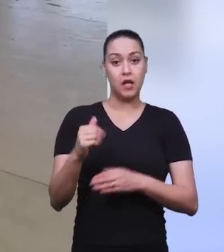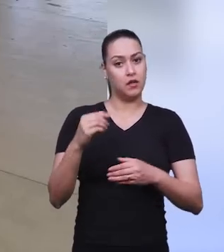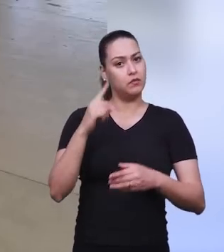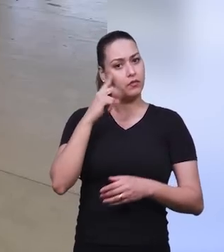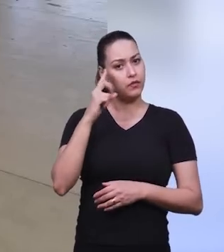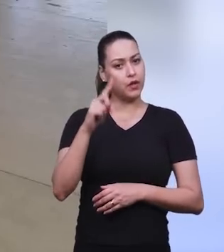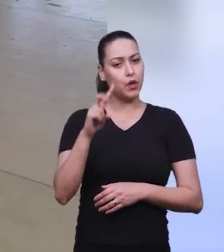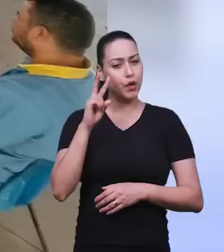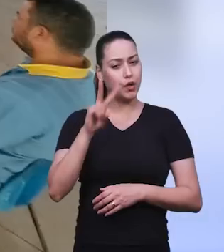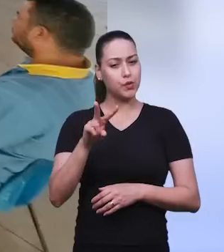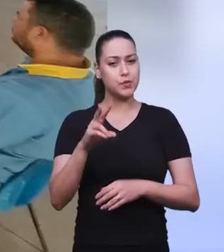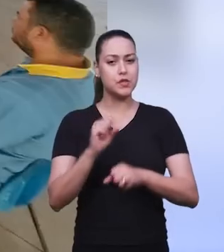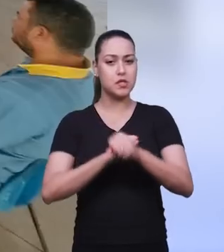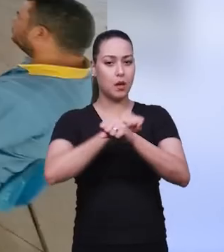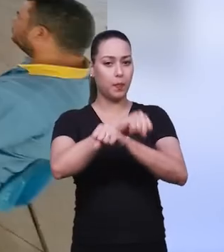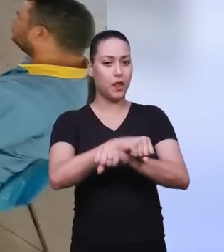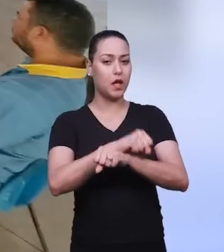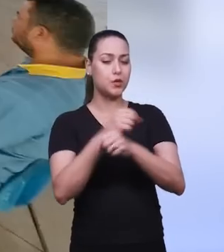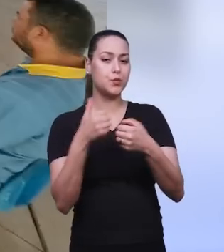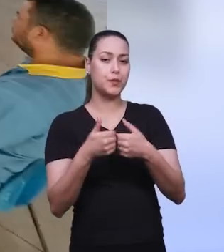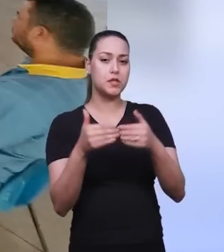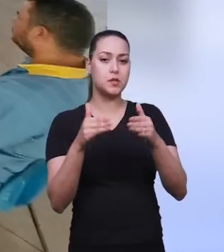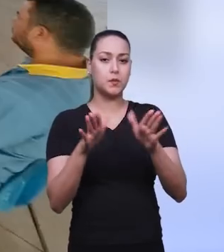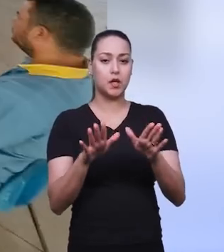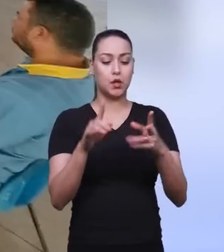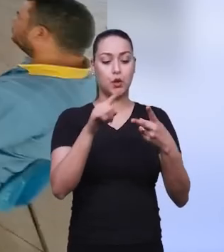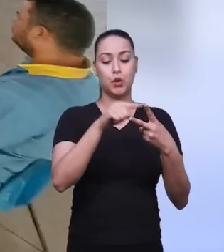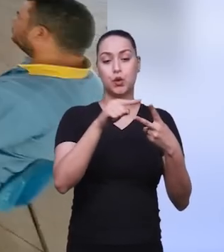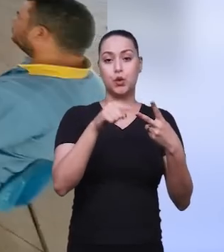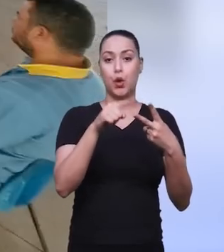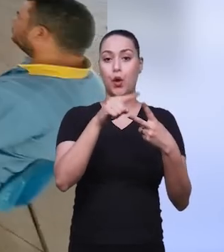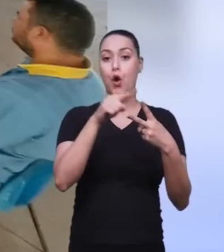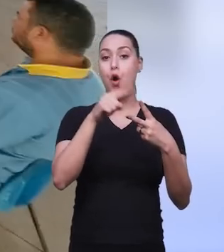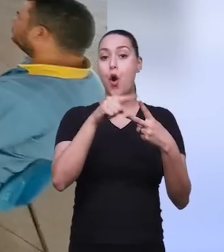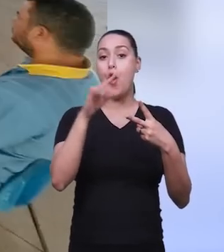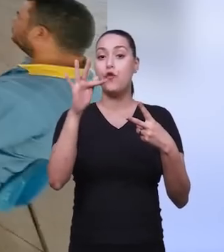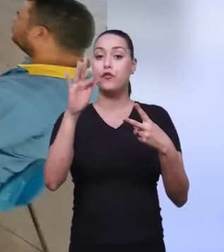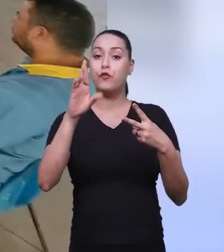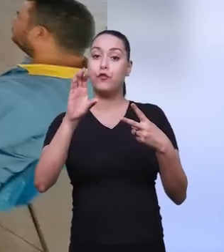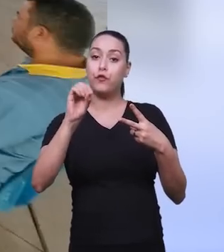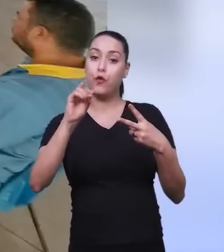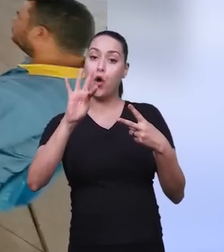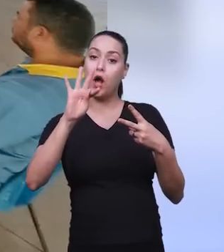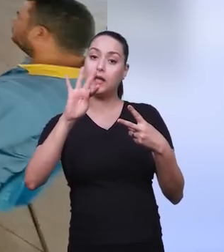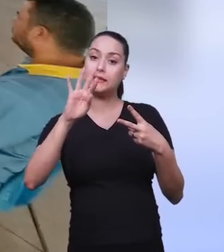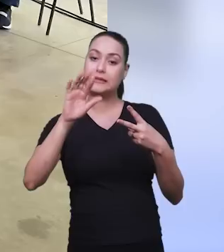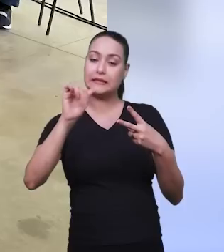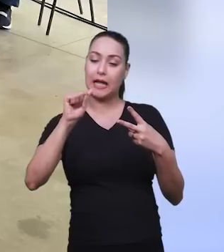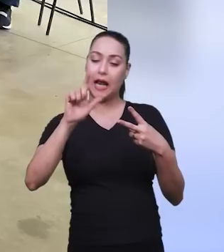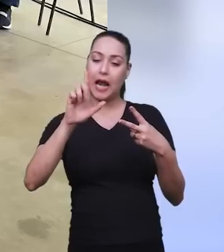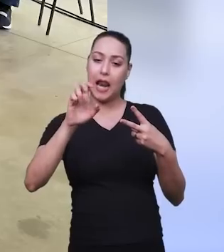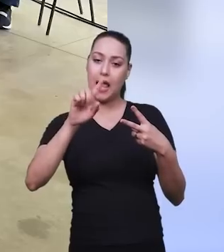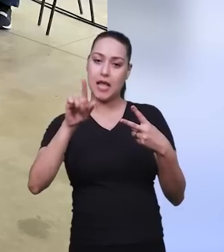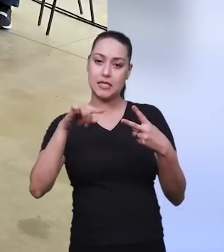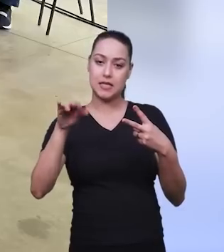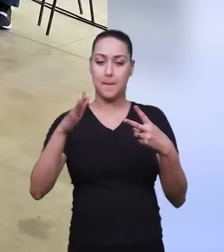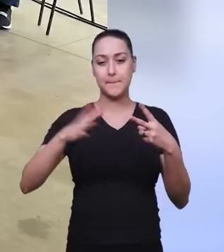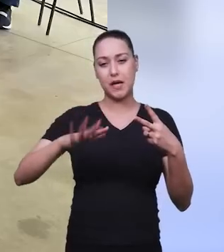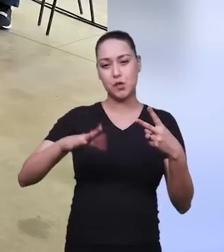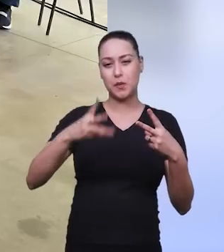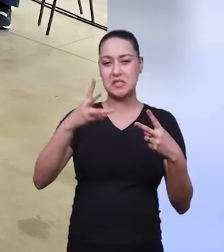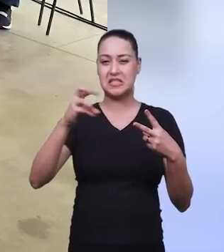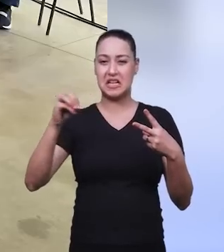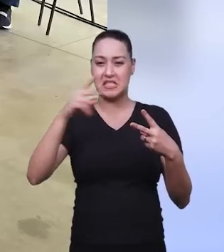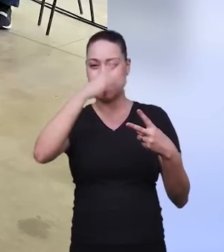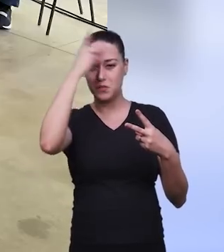para principiante nos 2 manaíns do estado. No de Fortaleza, aproximadamente 300 vidas assistiram às aulas